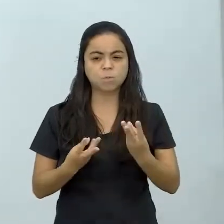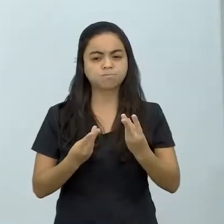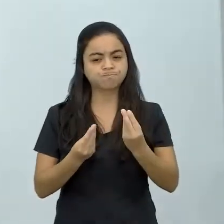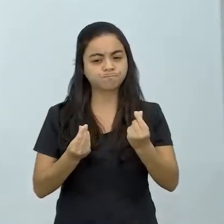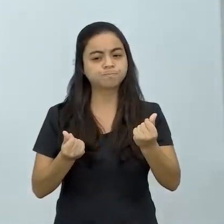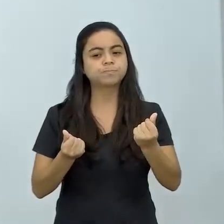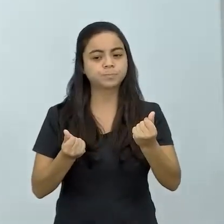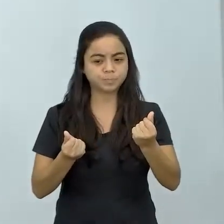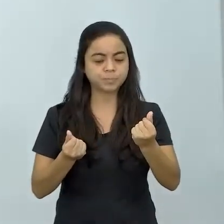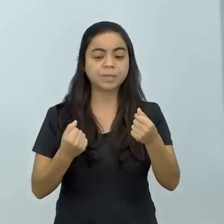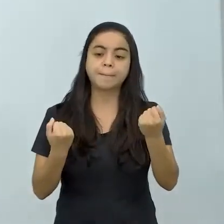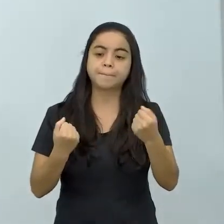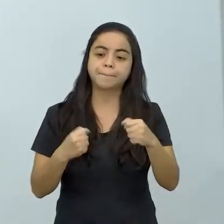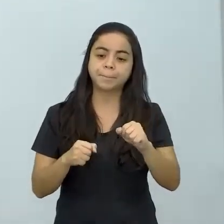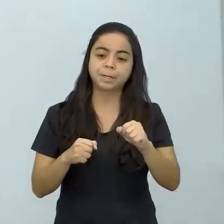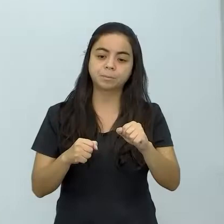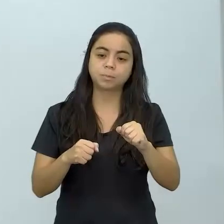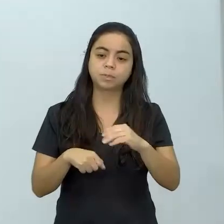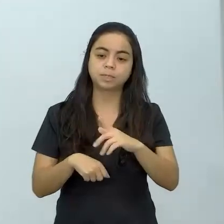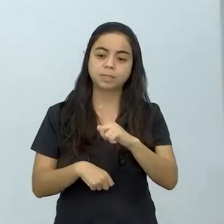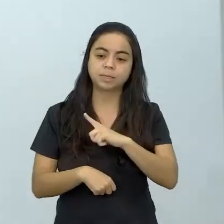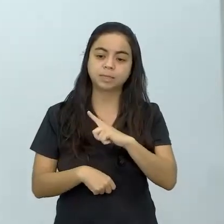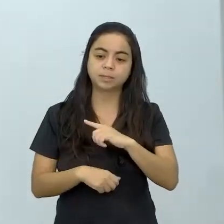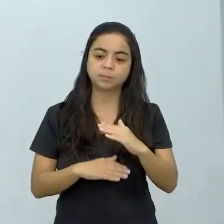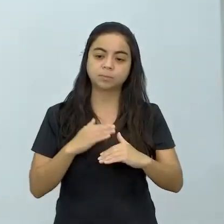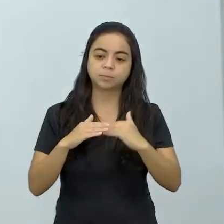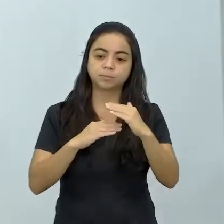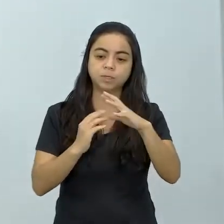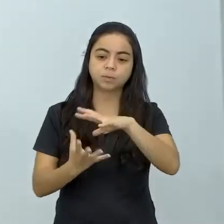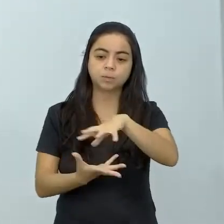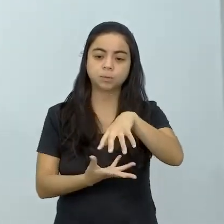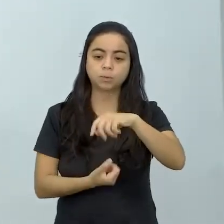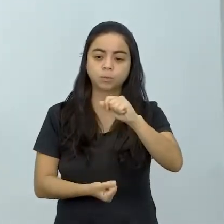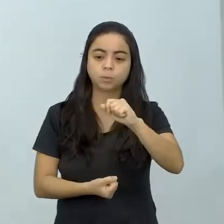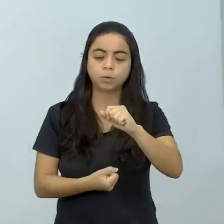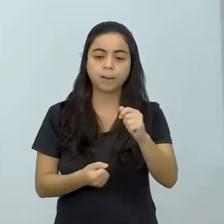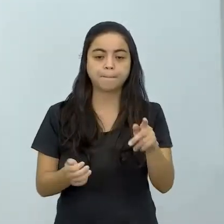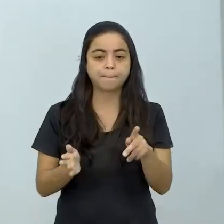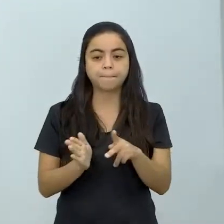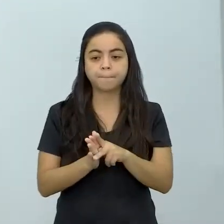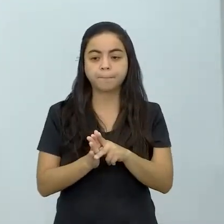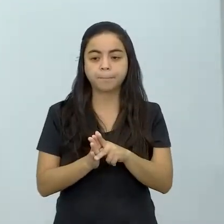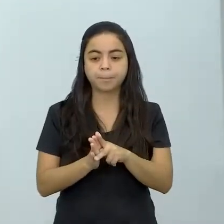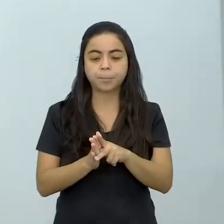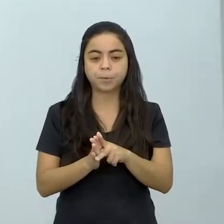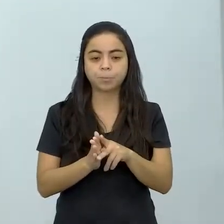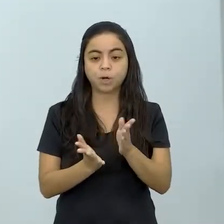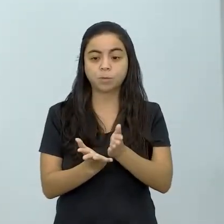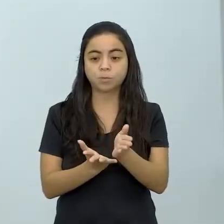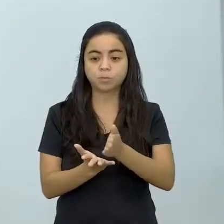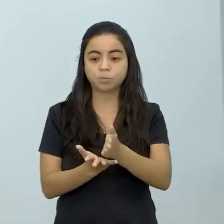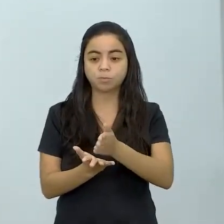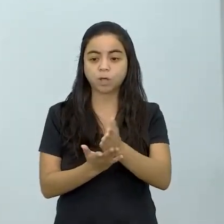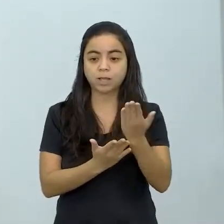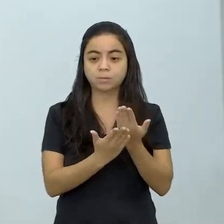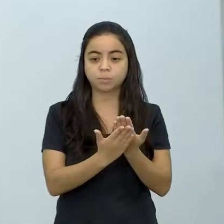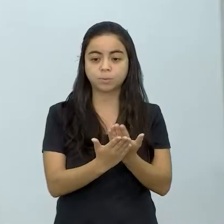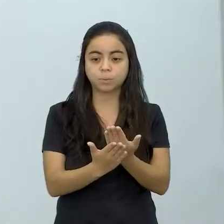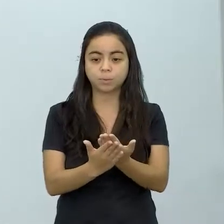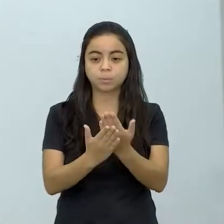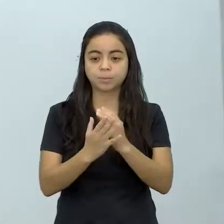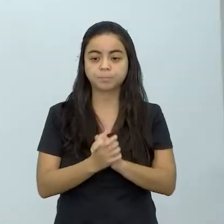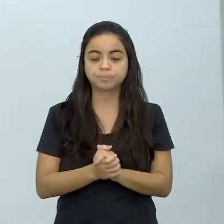eficácia para o poder ter justamente o desenvolvimento sustentável que faz parte aí é um dos eixos que a gente vai